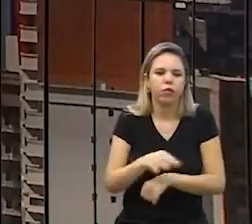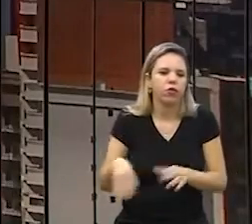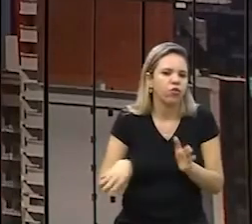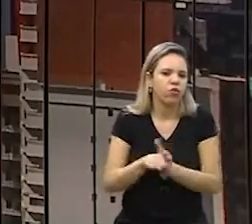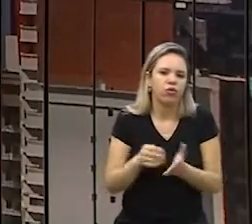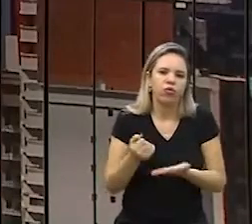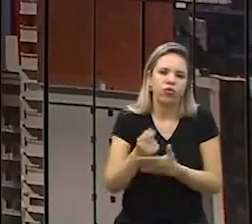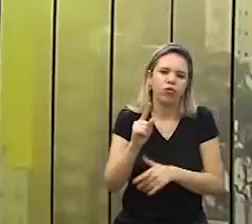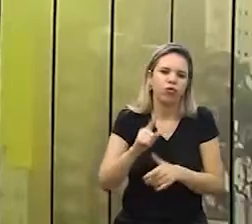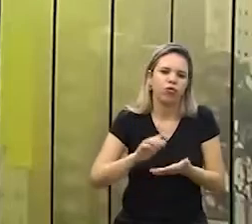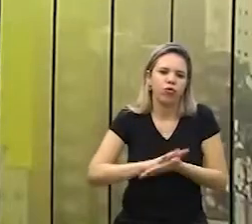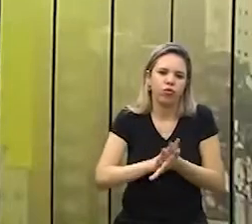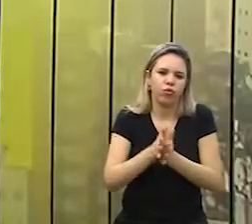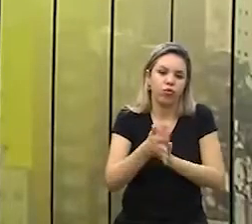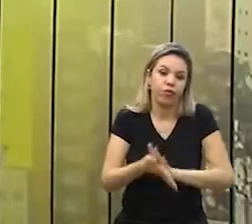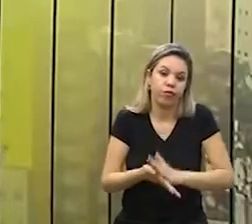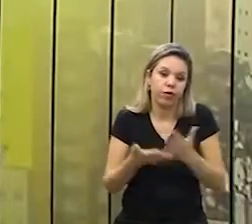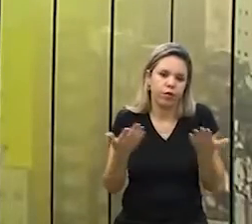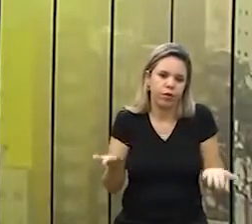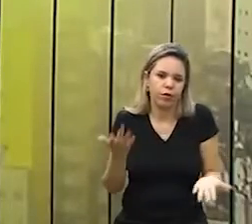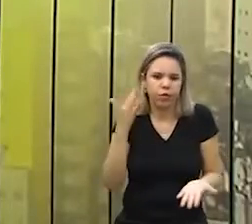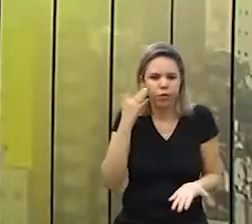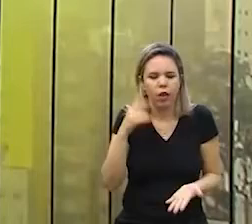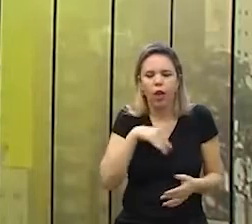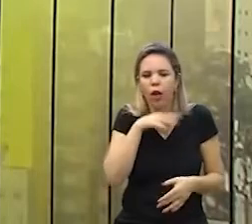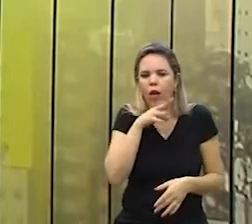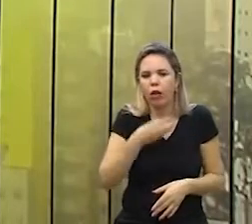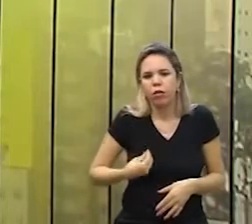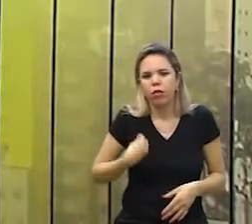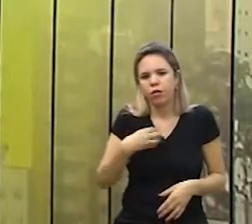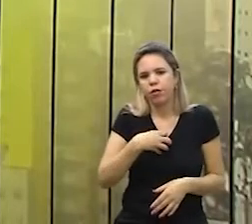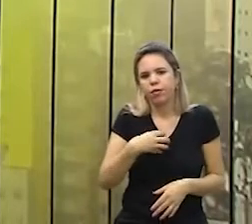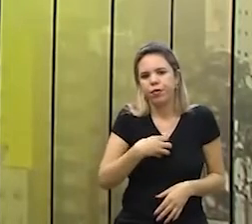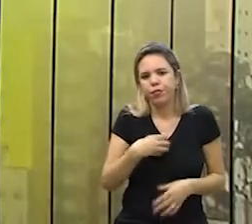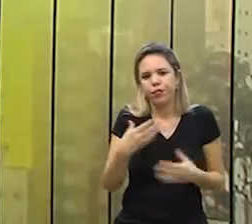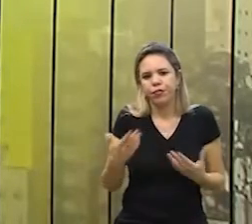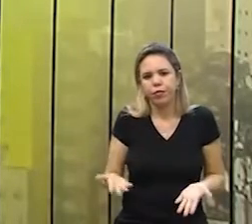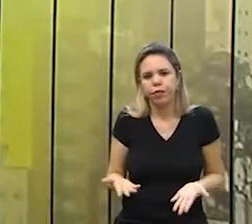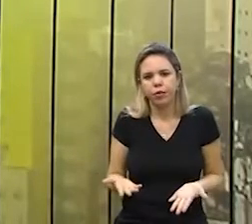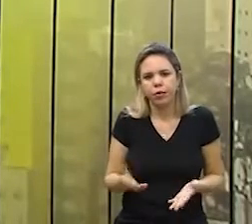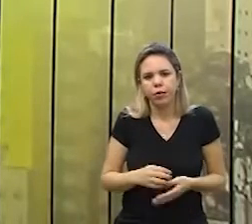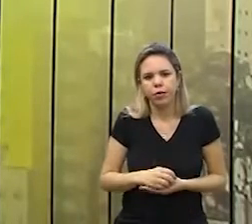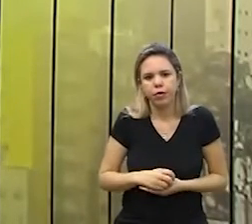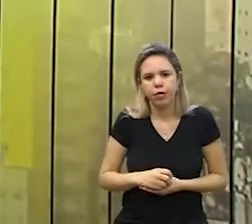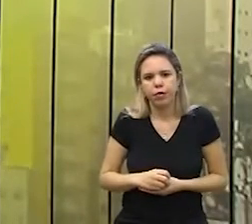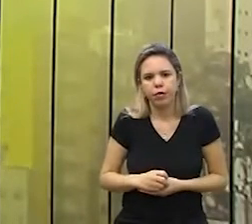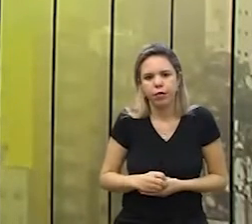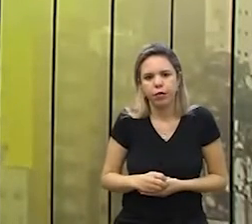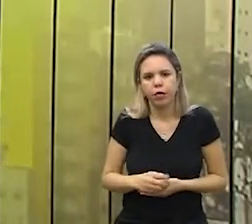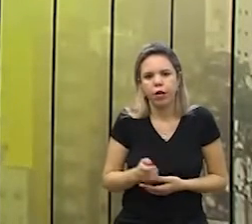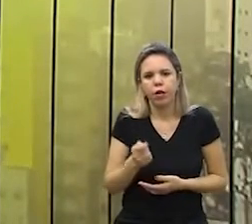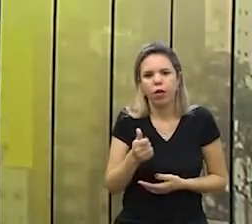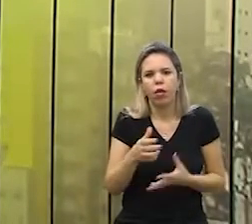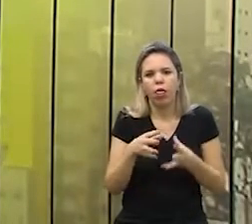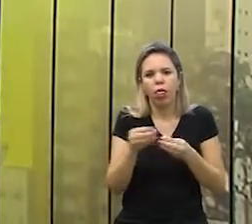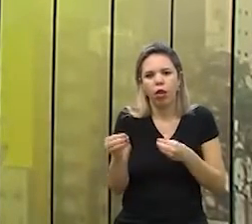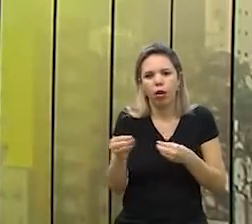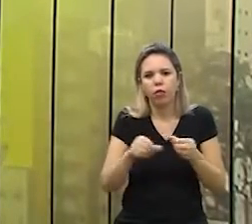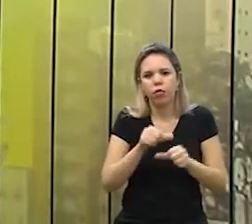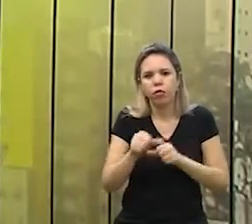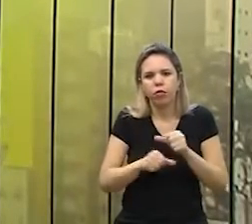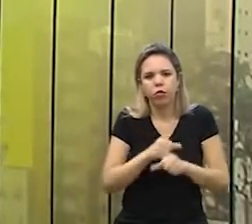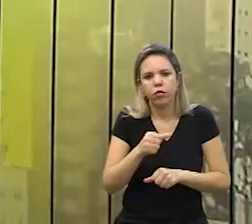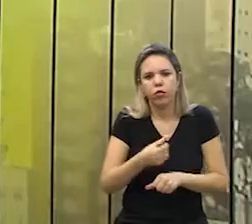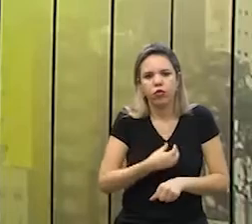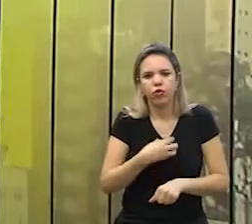para ajudar, vem para destruir? Como é que esses animais têm sentido? Eles estão ameaçados de extinção? Eles